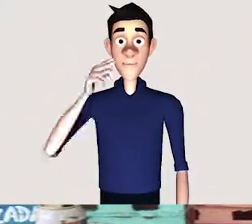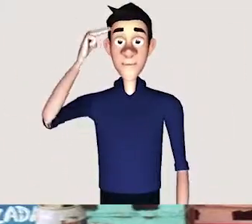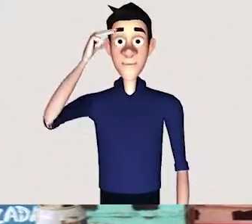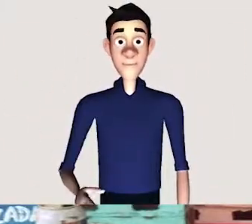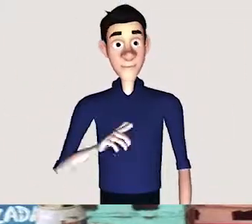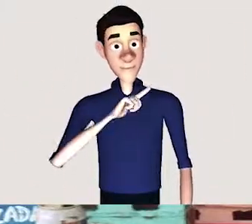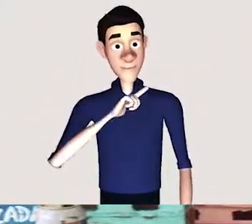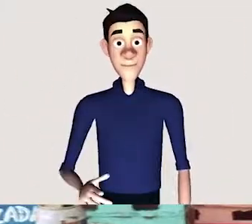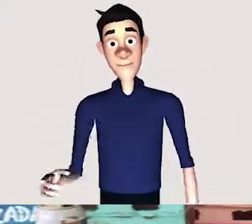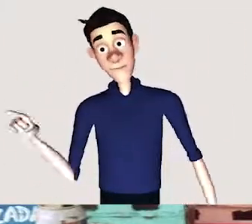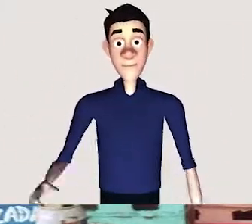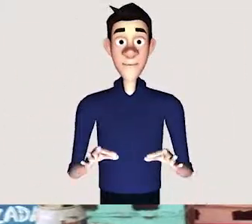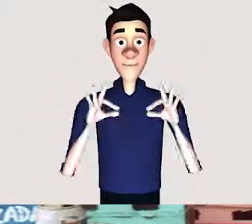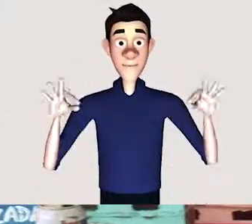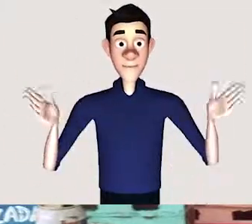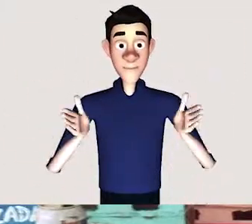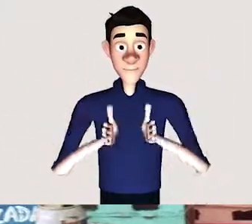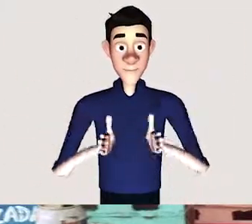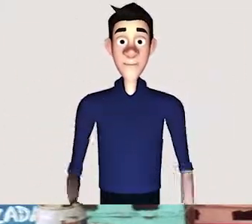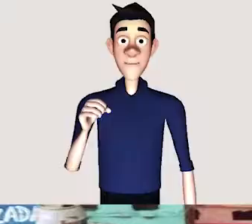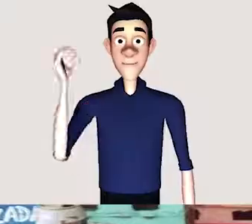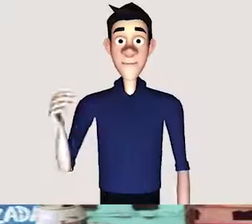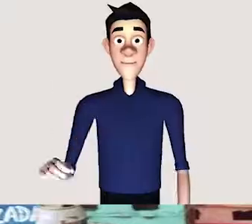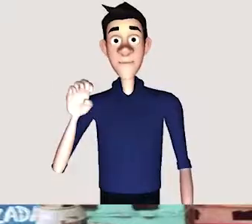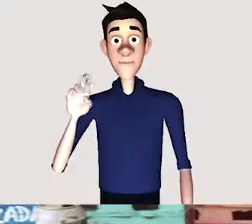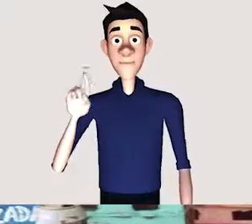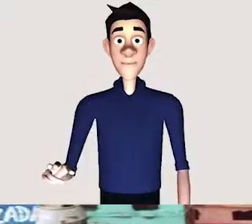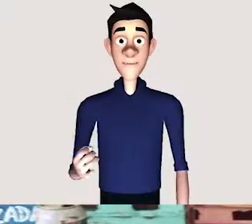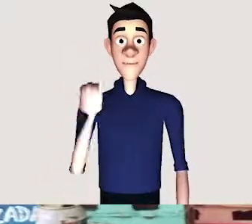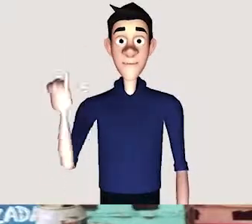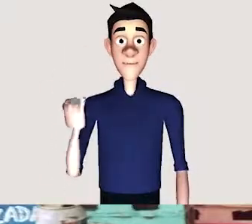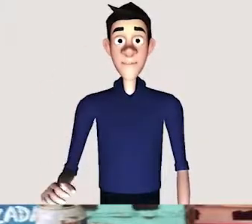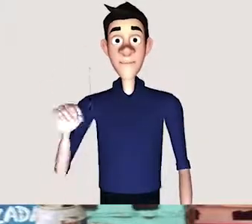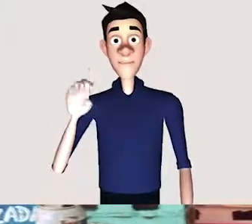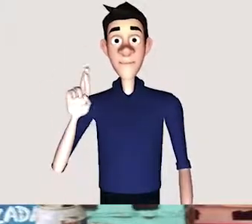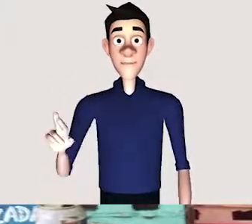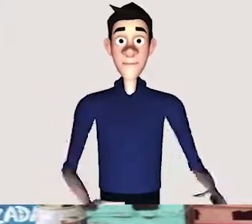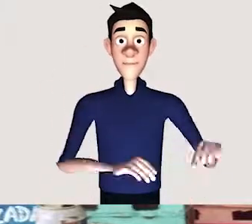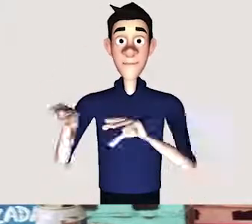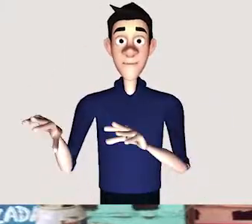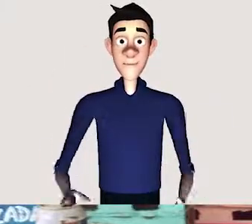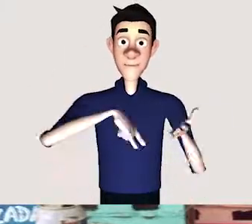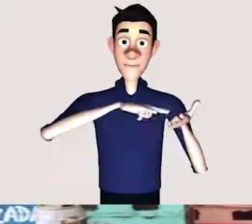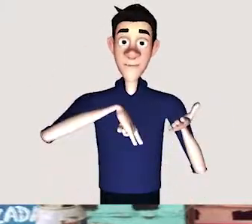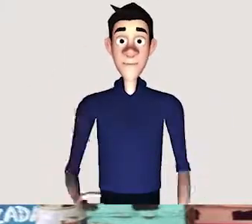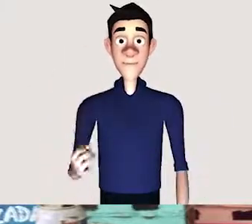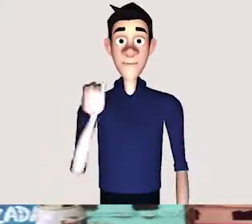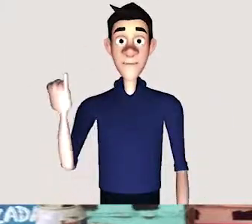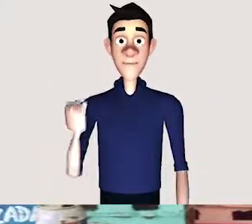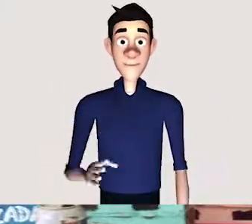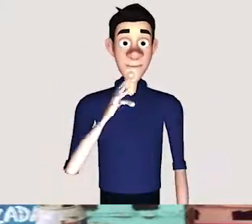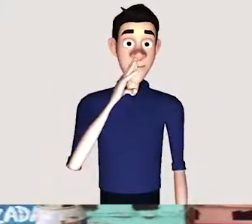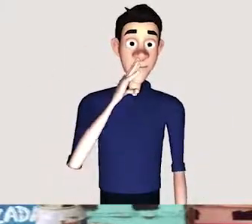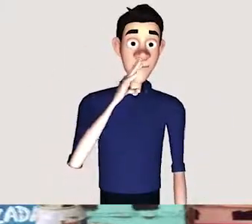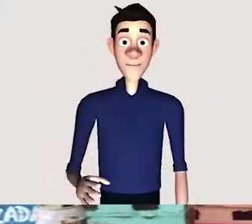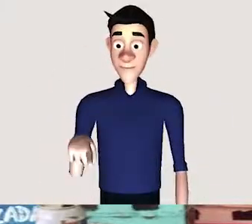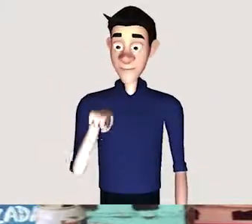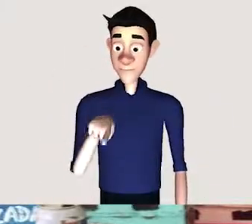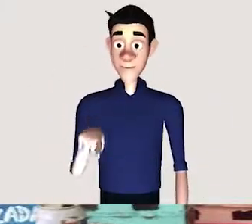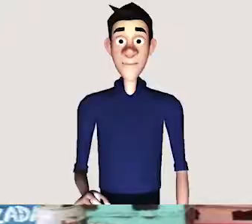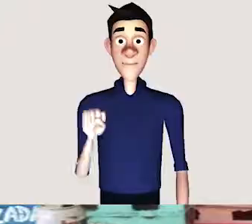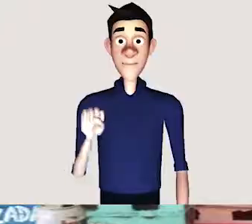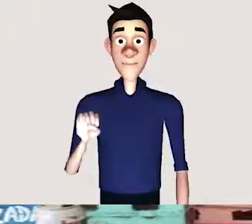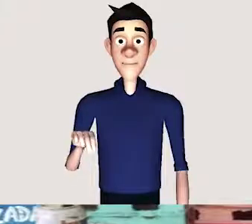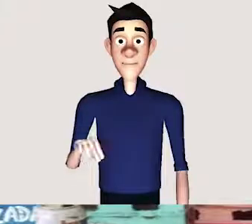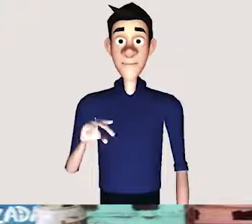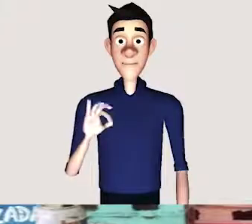Nesse sentido, é possível compreender a importância dos museus para comunidades